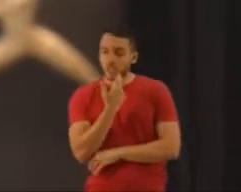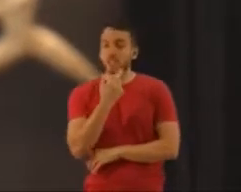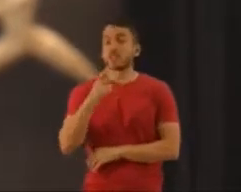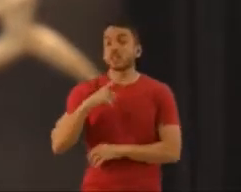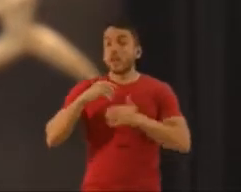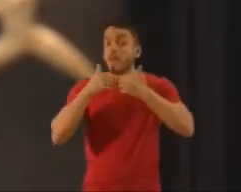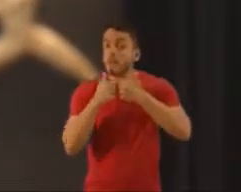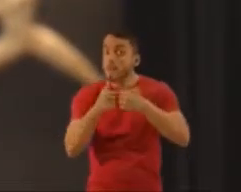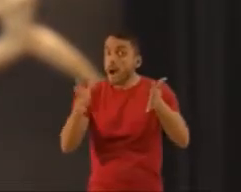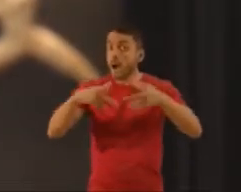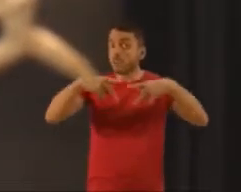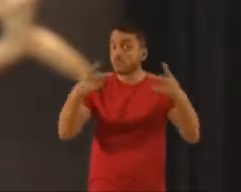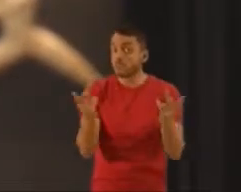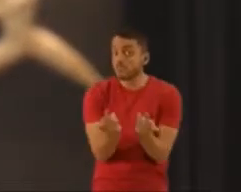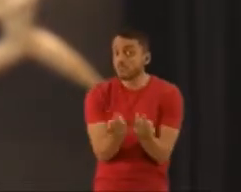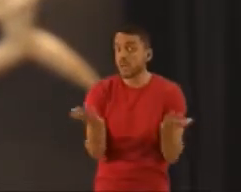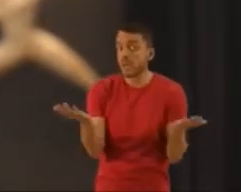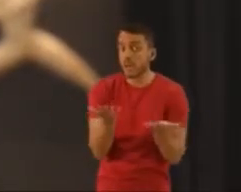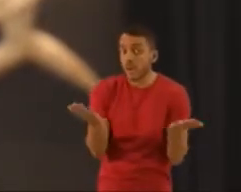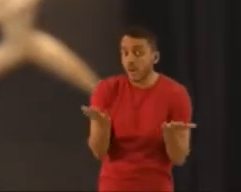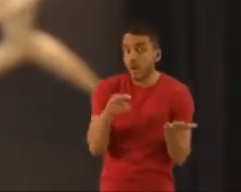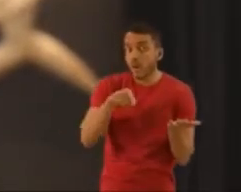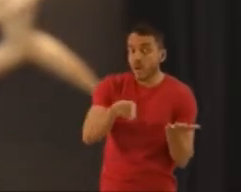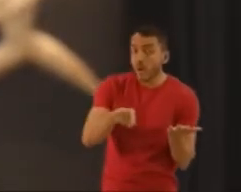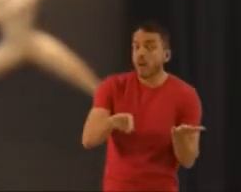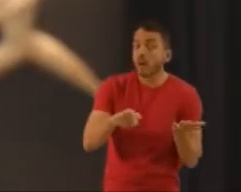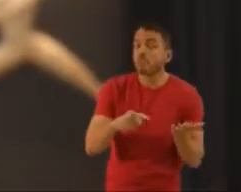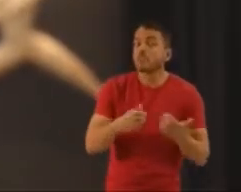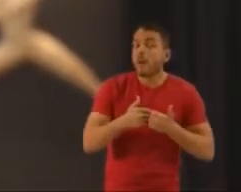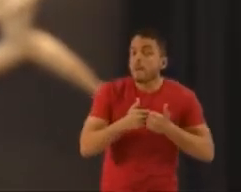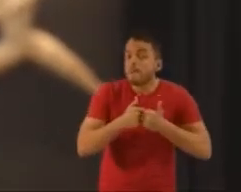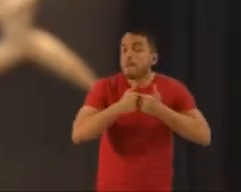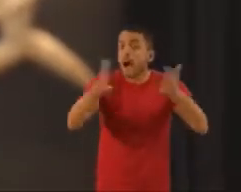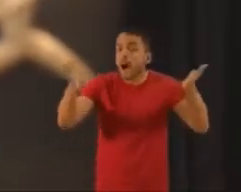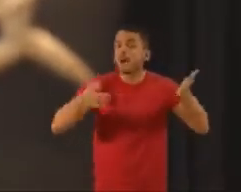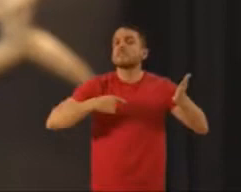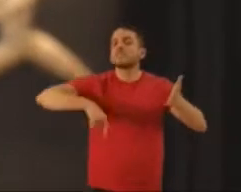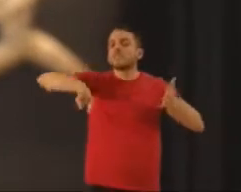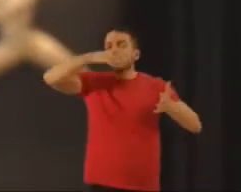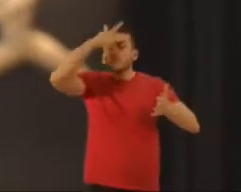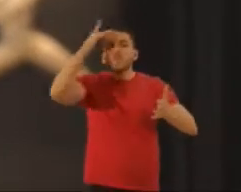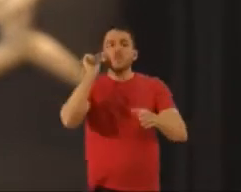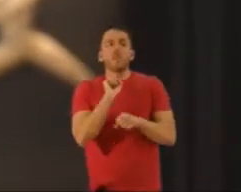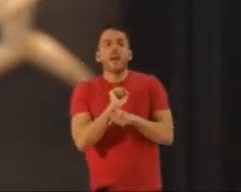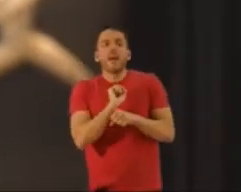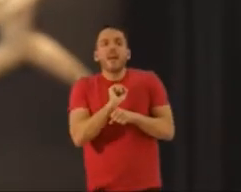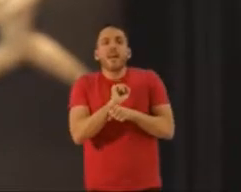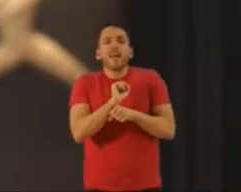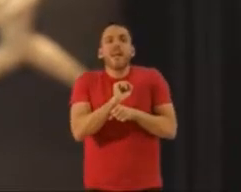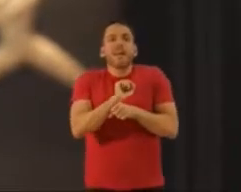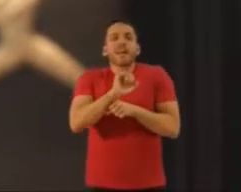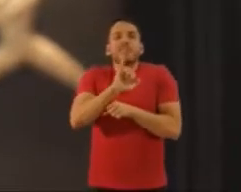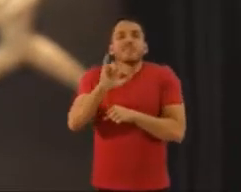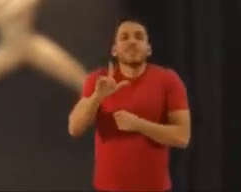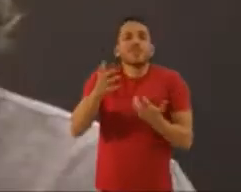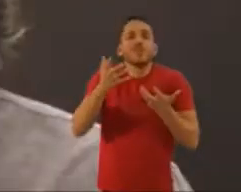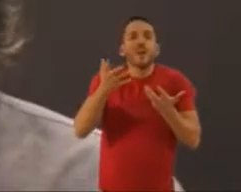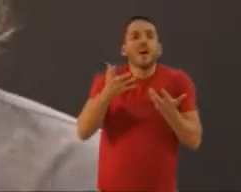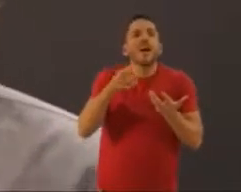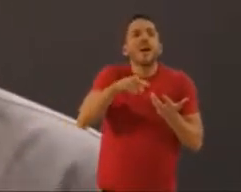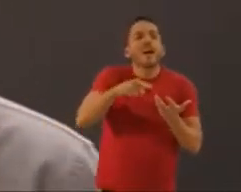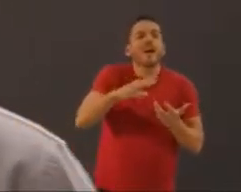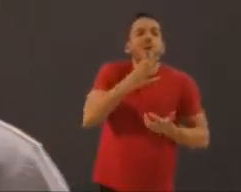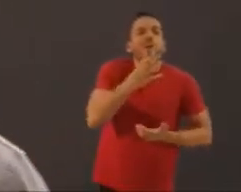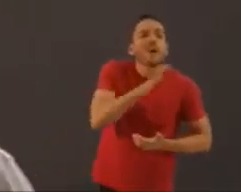pratos novos nessa época do ano. Então o pessoal da cidade, o pessoal da região já fica esperando esse momento do ano para